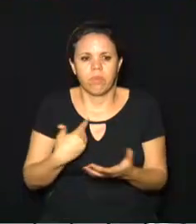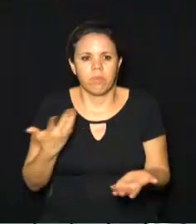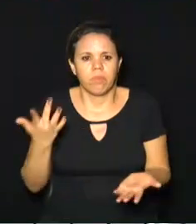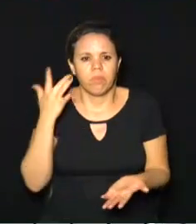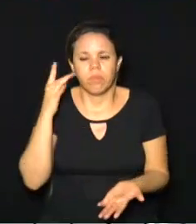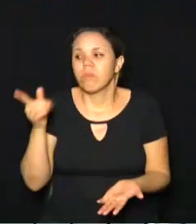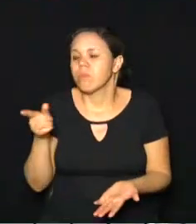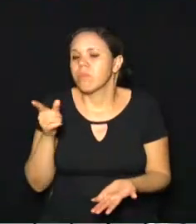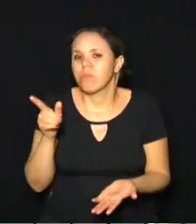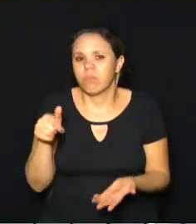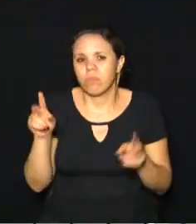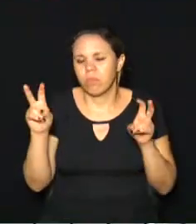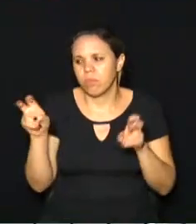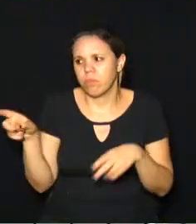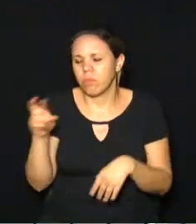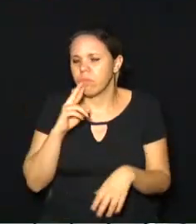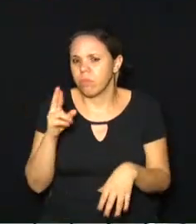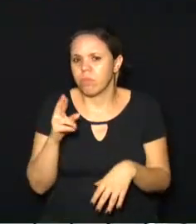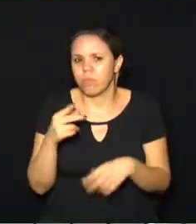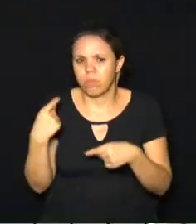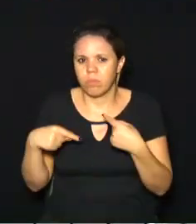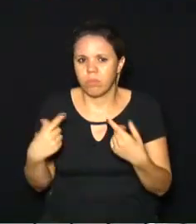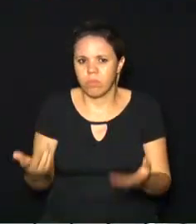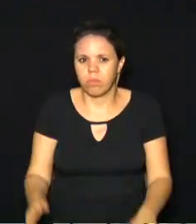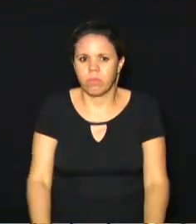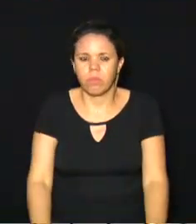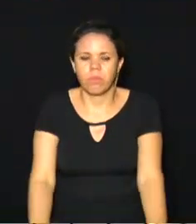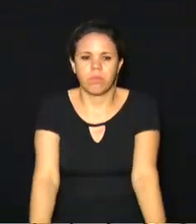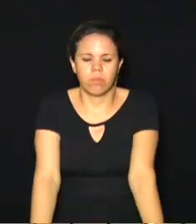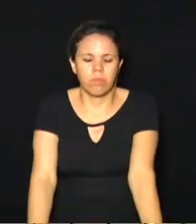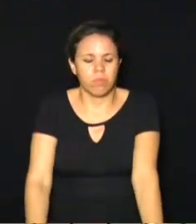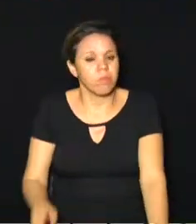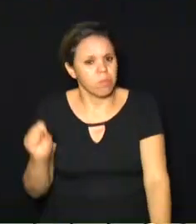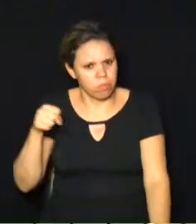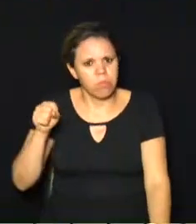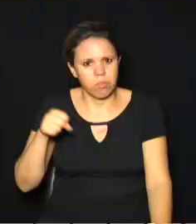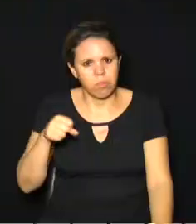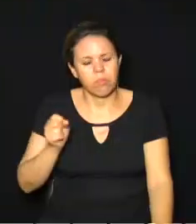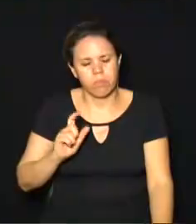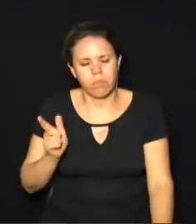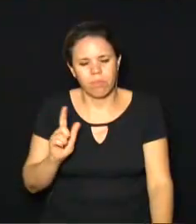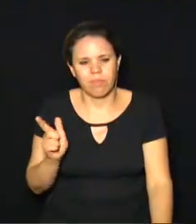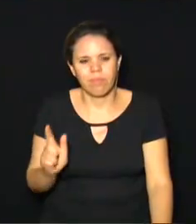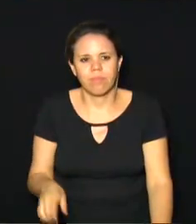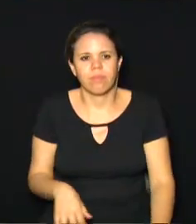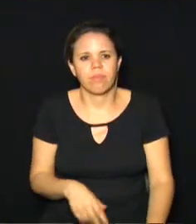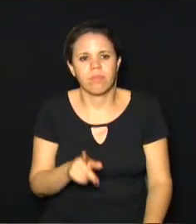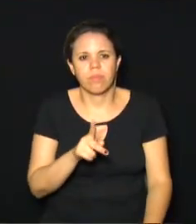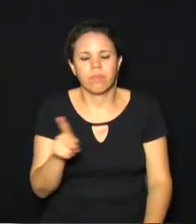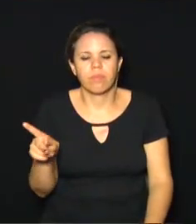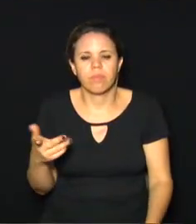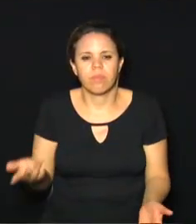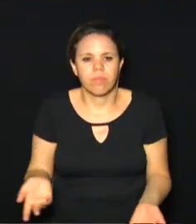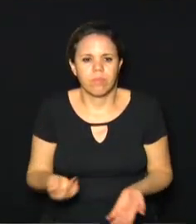Eduardo? Acho que esse é um tema que cabe debate, né? Cabe debate, sim, presidente,